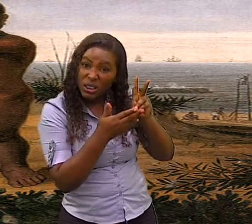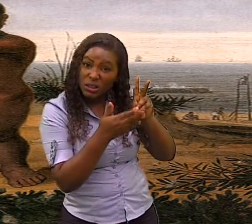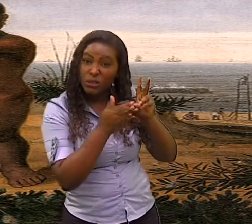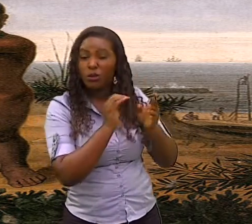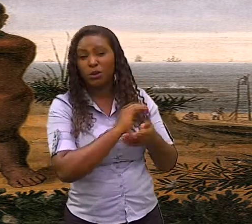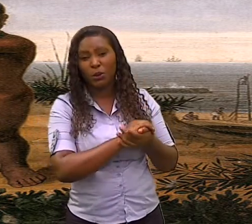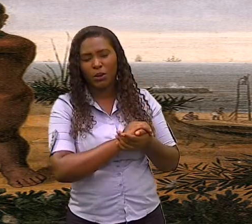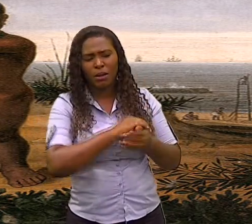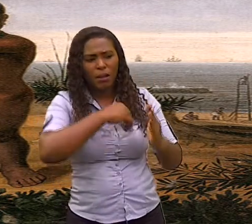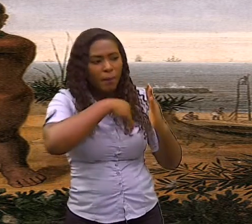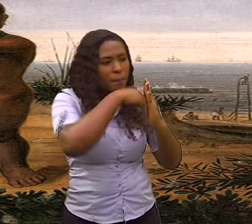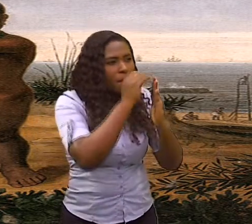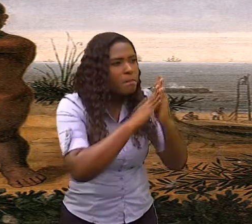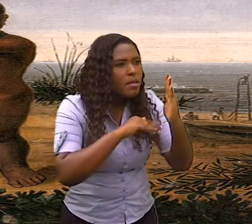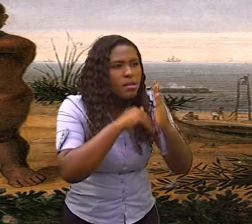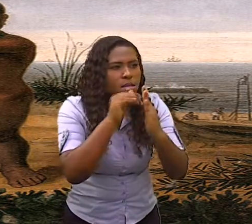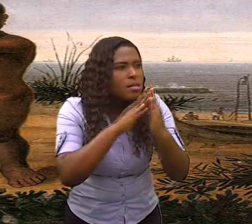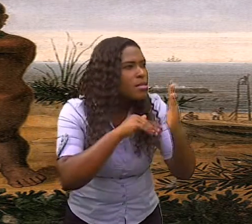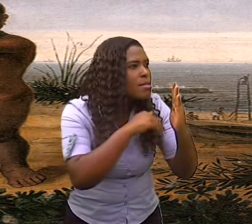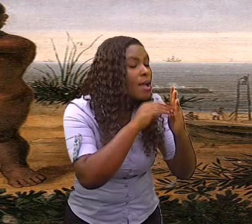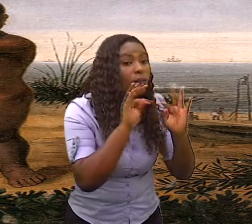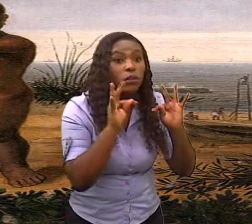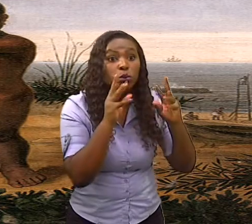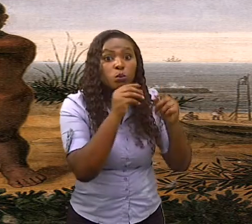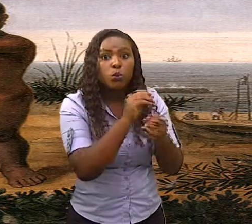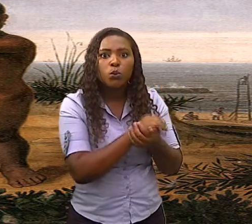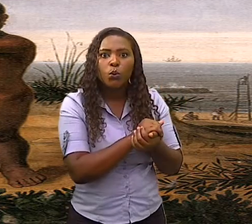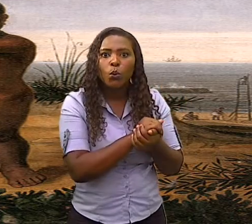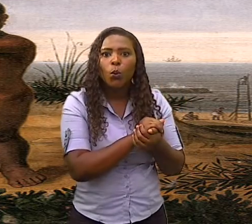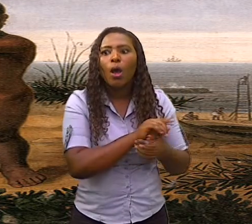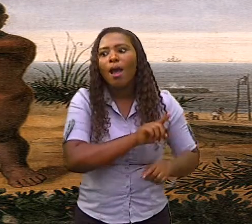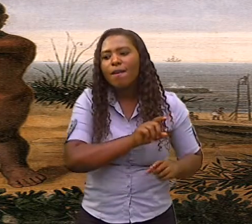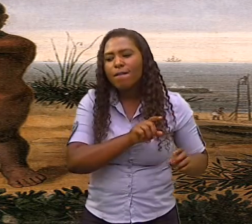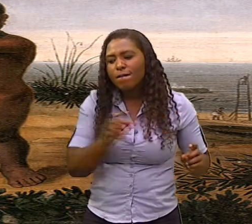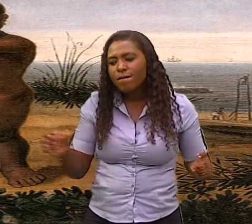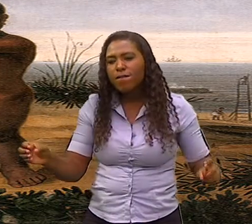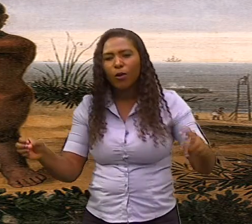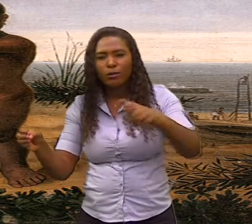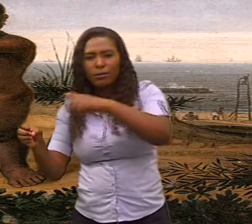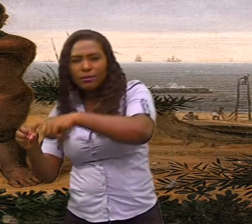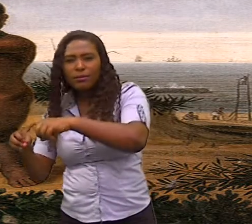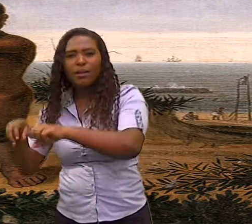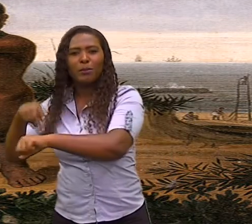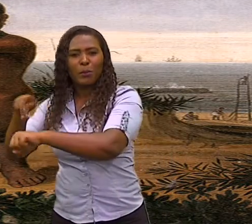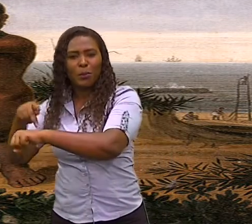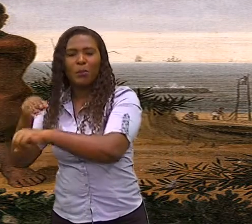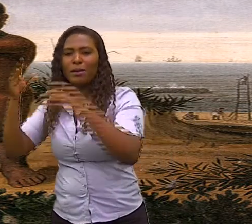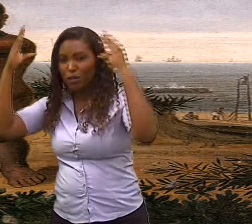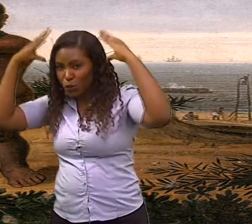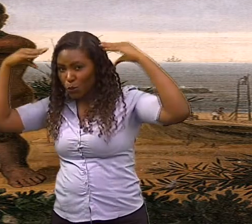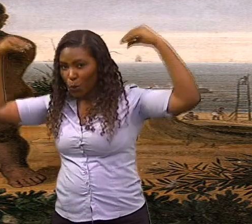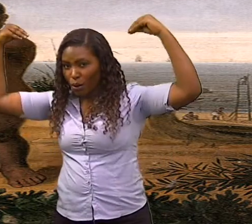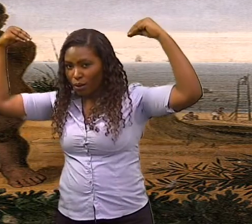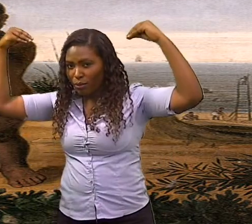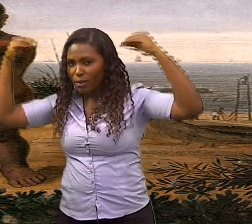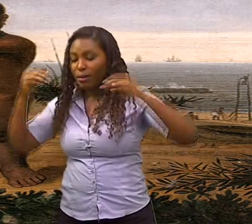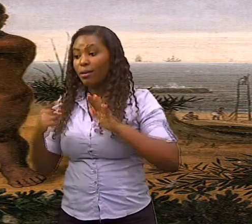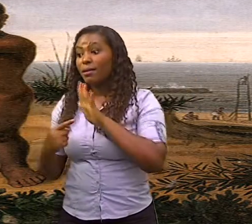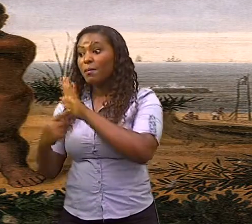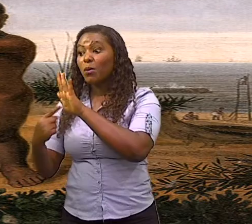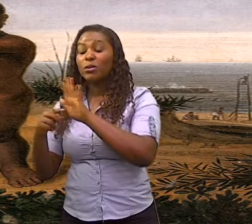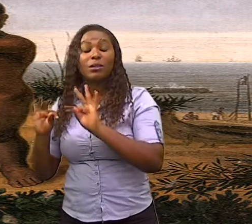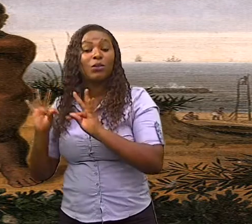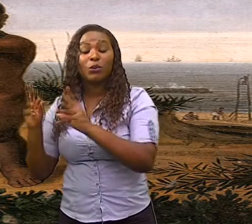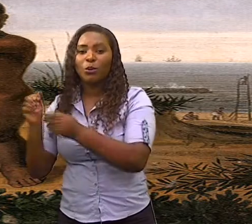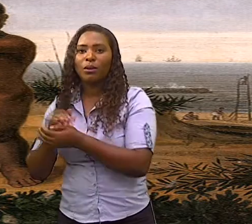Ele saiu daqui, ele ficou tão impressionado com a nossa natureza, que ao voltar para a Holanda, ele